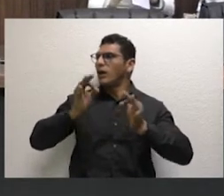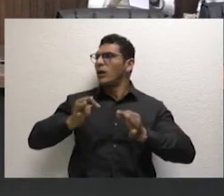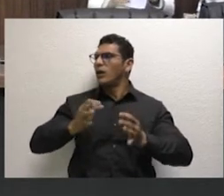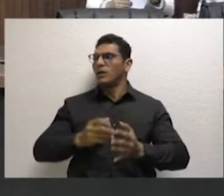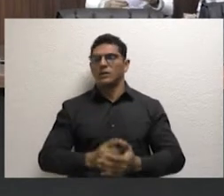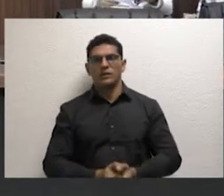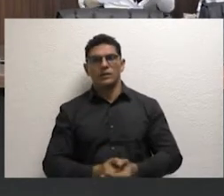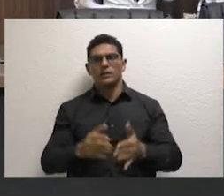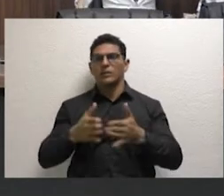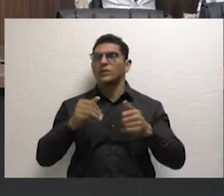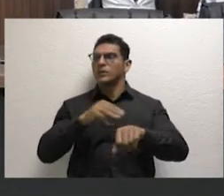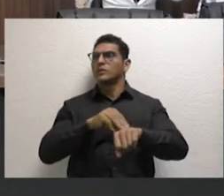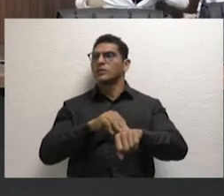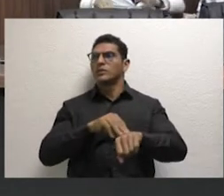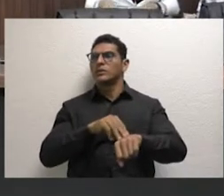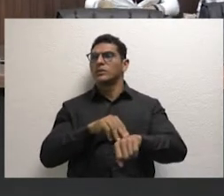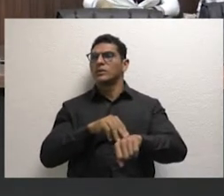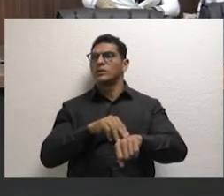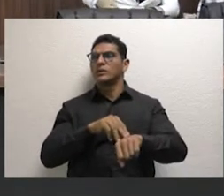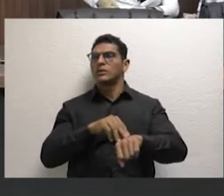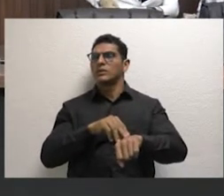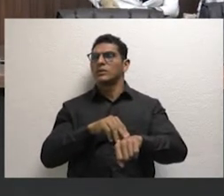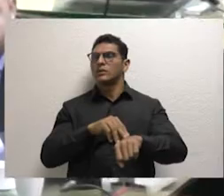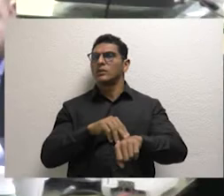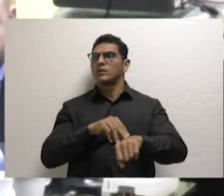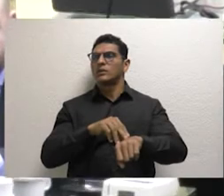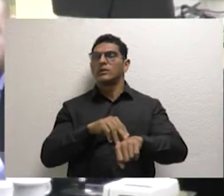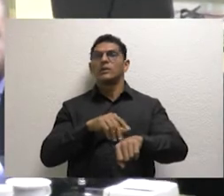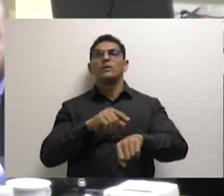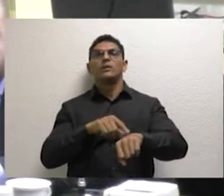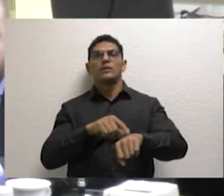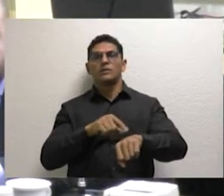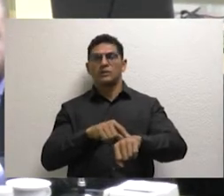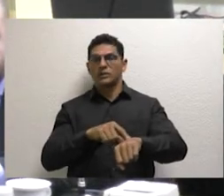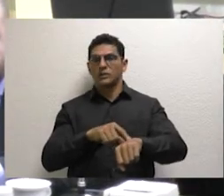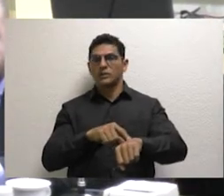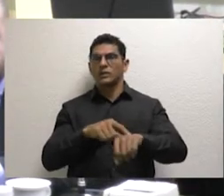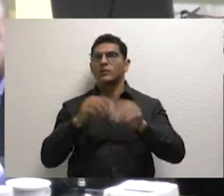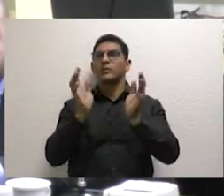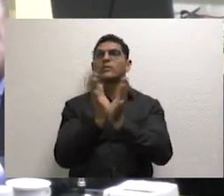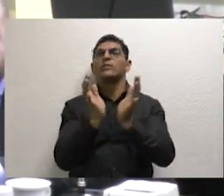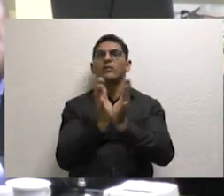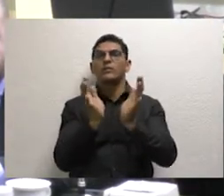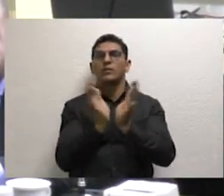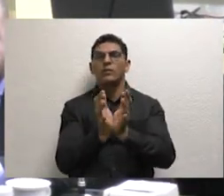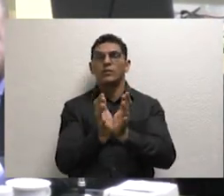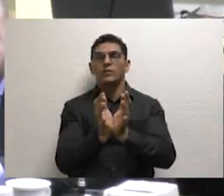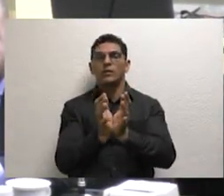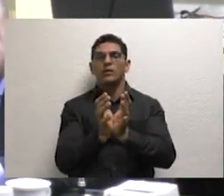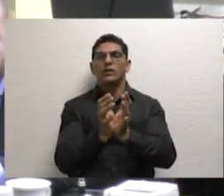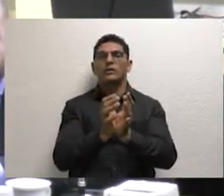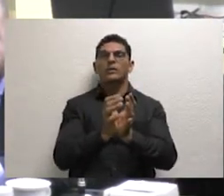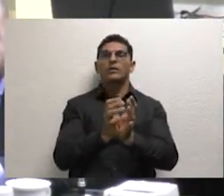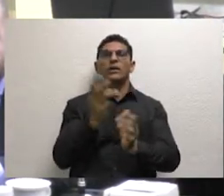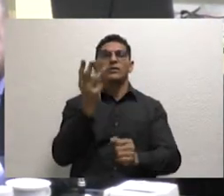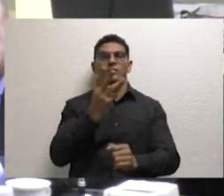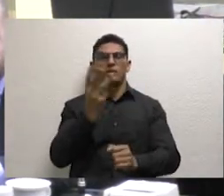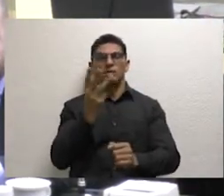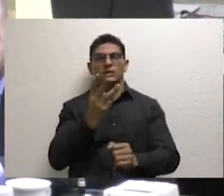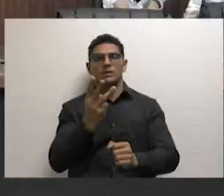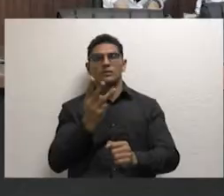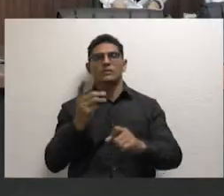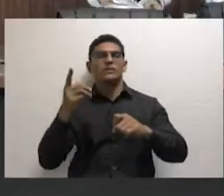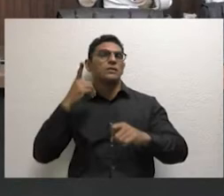nós pedimos para para a vossa excelência no tempo do seu do bloco do seu partido que é o terceiro deputado Abidala